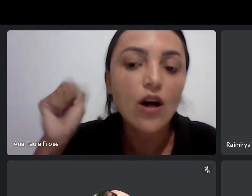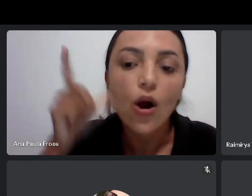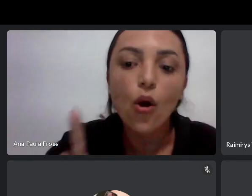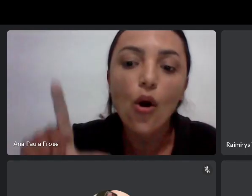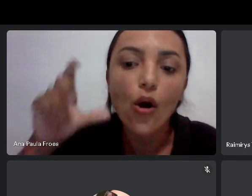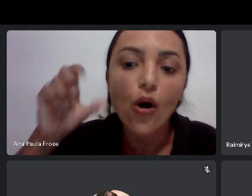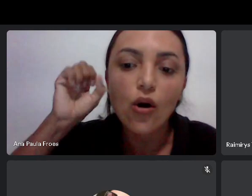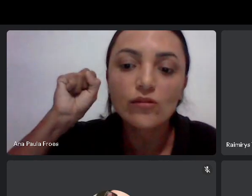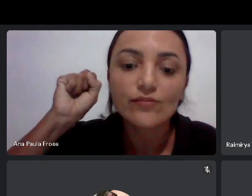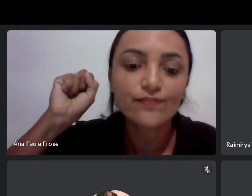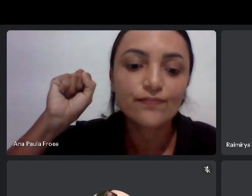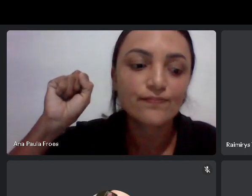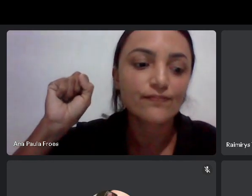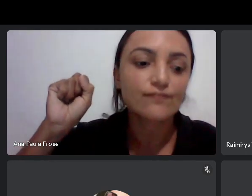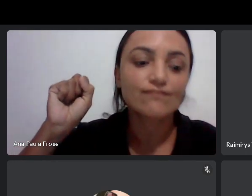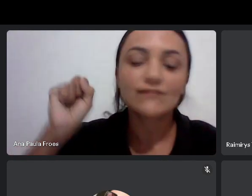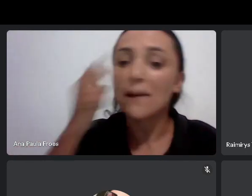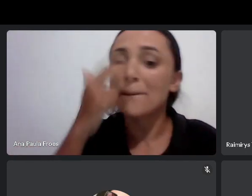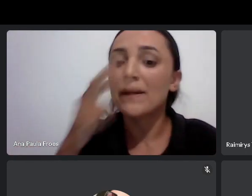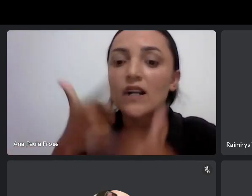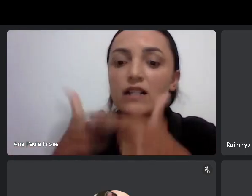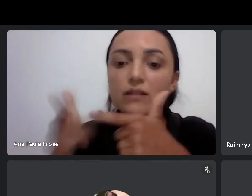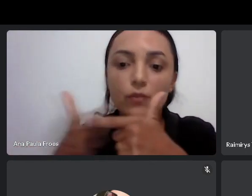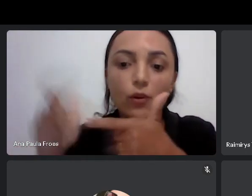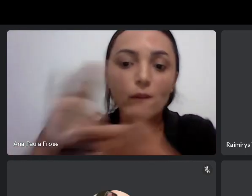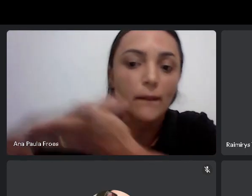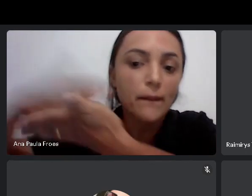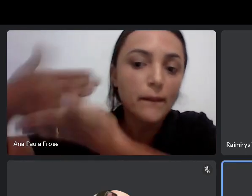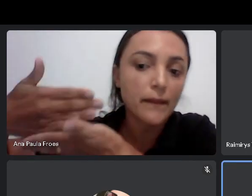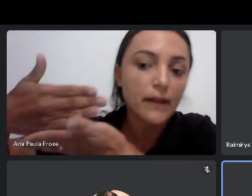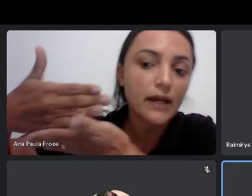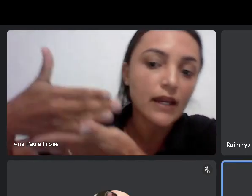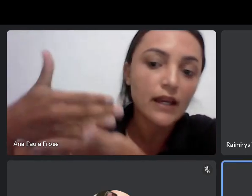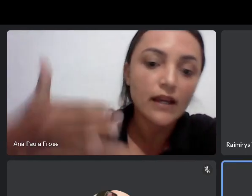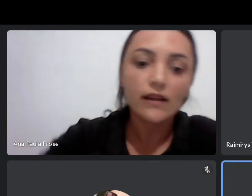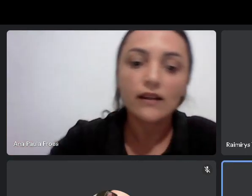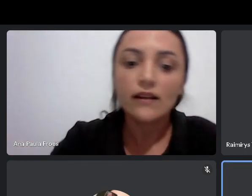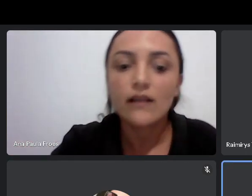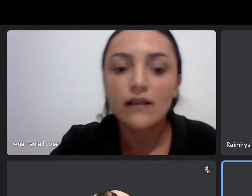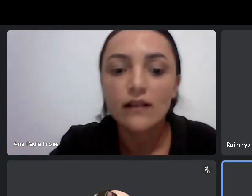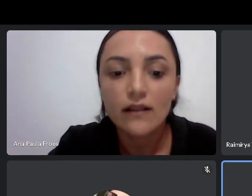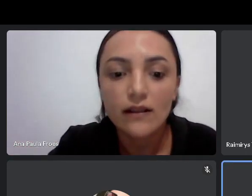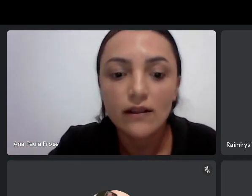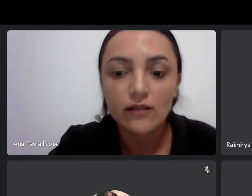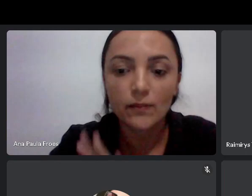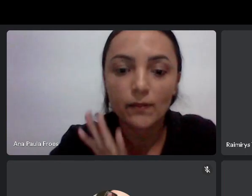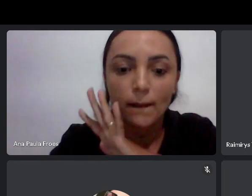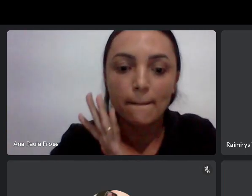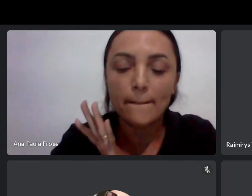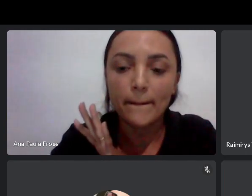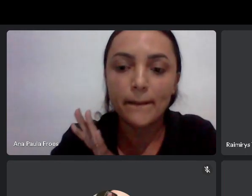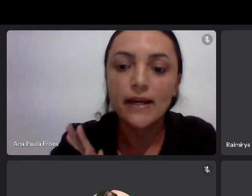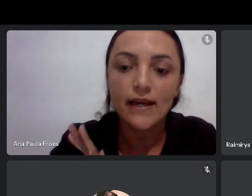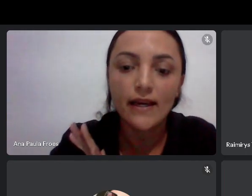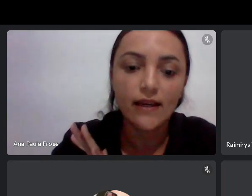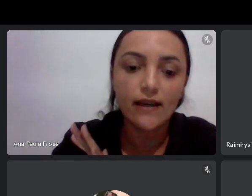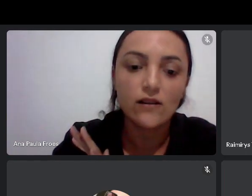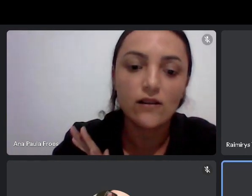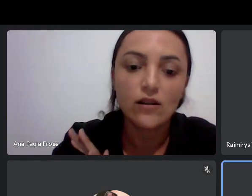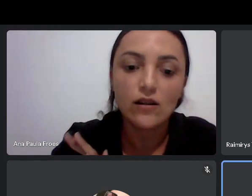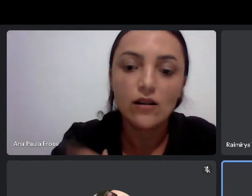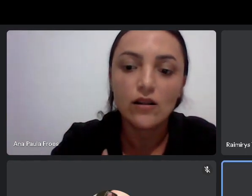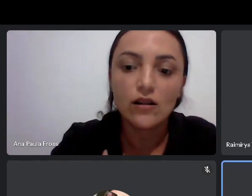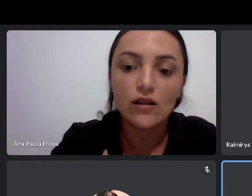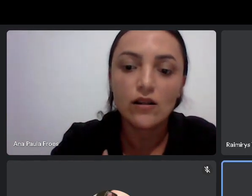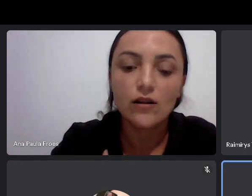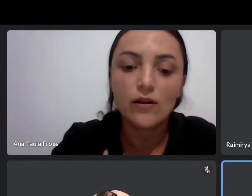Ana, não estamos te ouvindo. Não, Ana. Pode deixar, Ana Paula. Pode ficar tranquila, Ana. Desliga